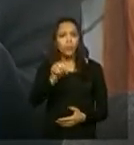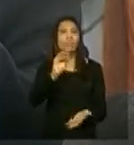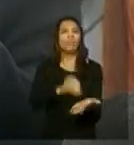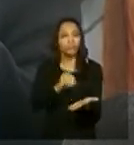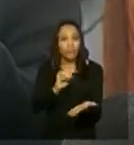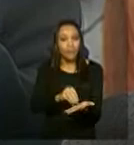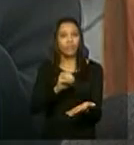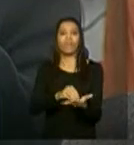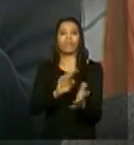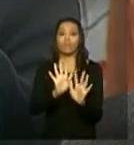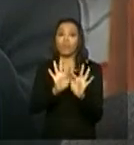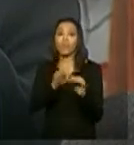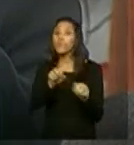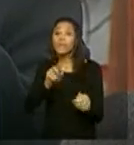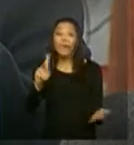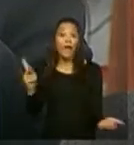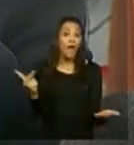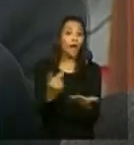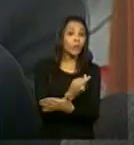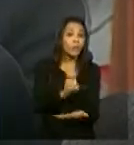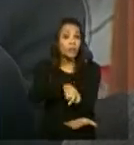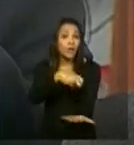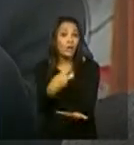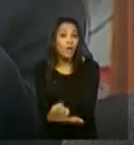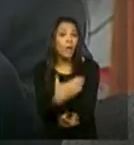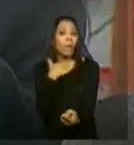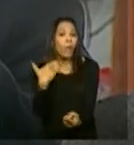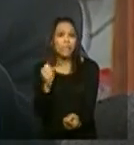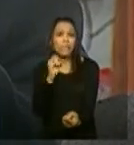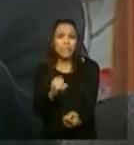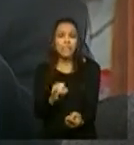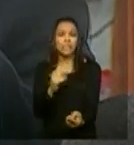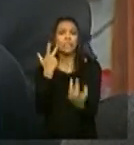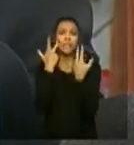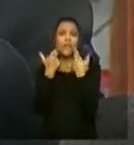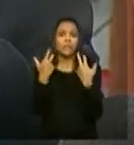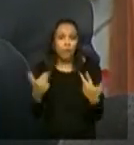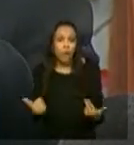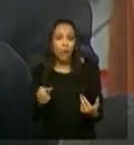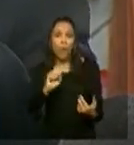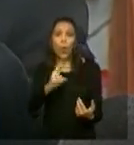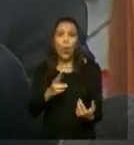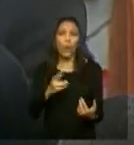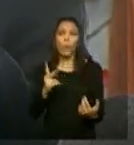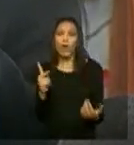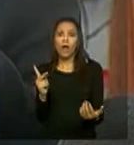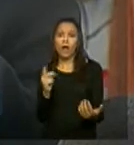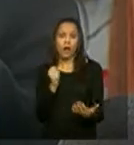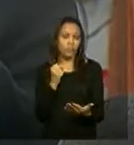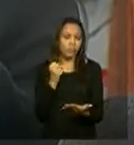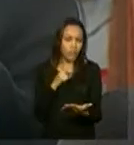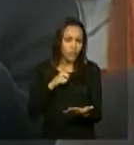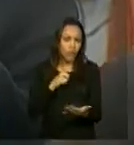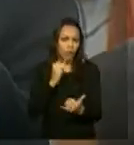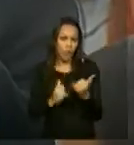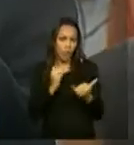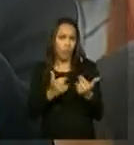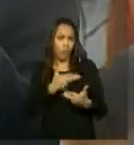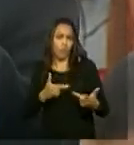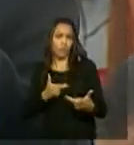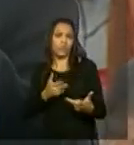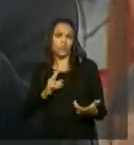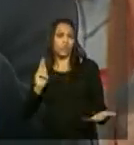a causa da morte se natural ou violenta mas houveram 32 quesitos